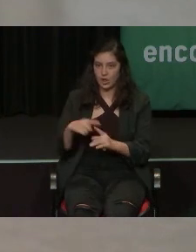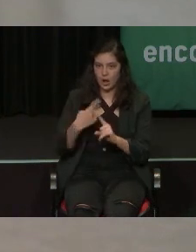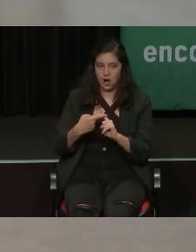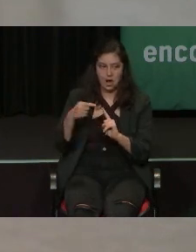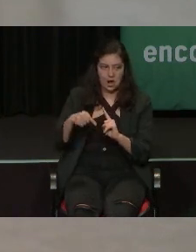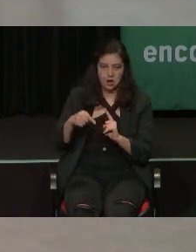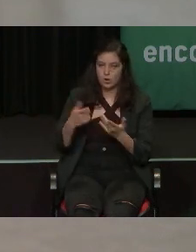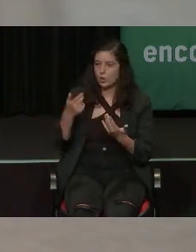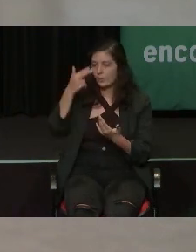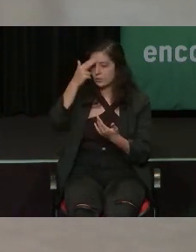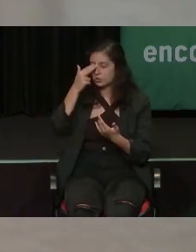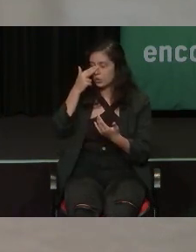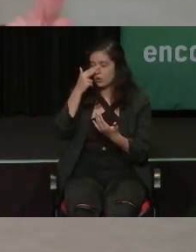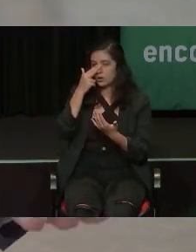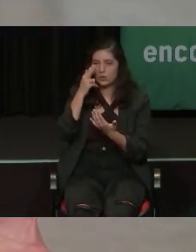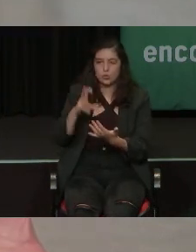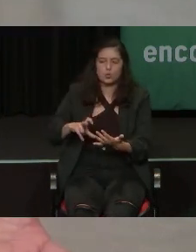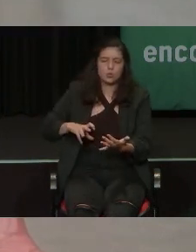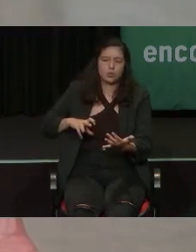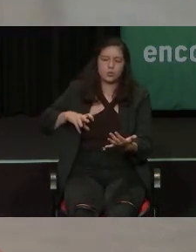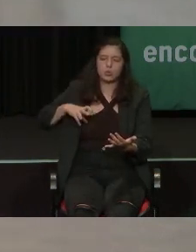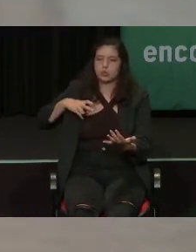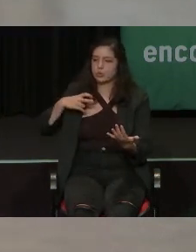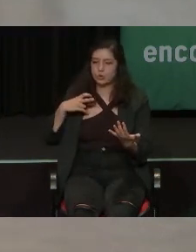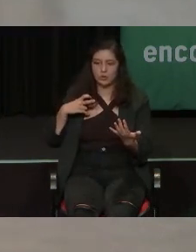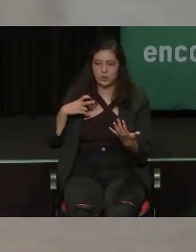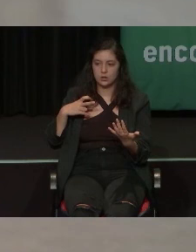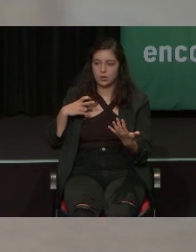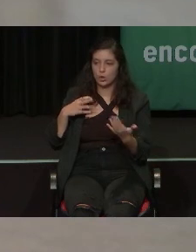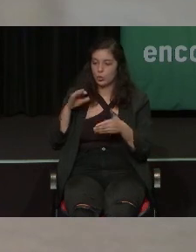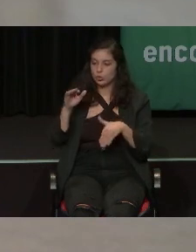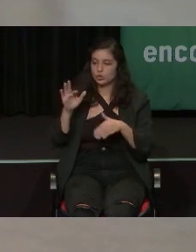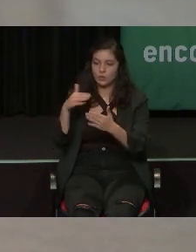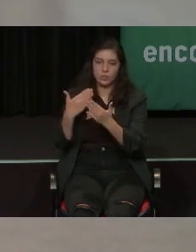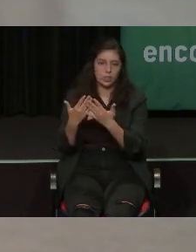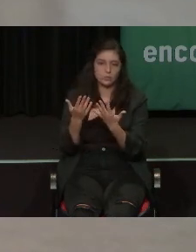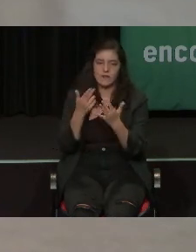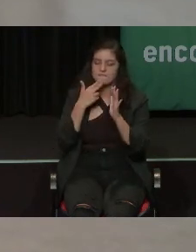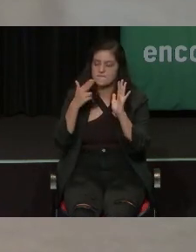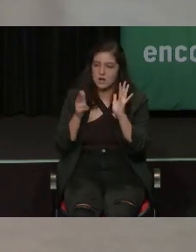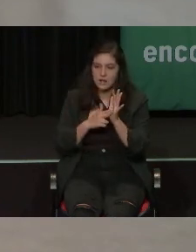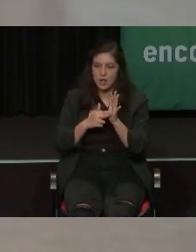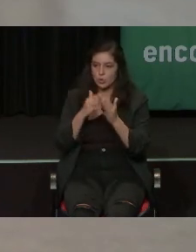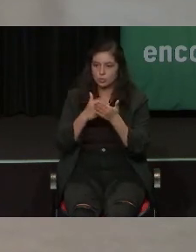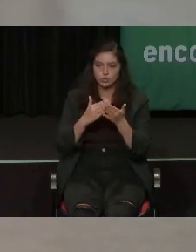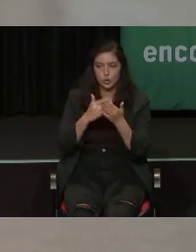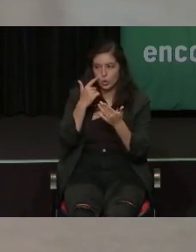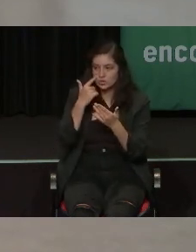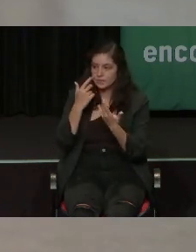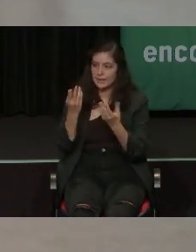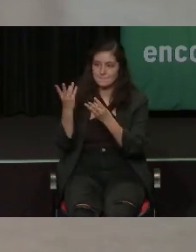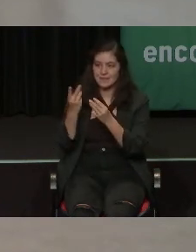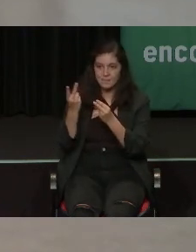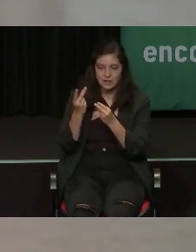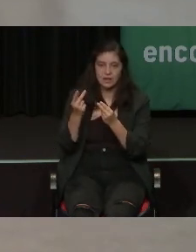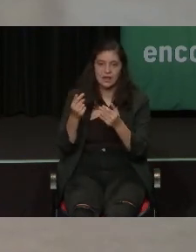com uma história riquíssima. O Egito contribuiu verdadeiramente para o estudo e conhecimento da matemática,